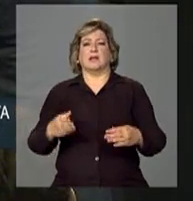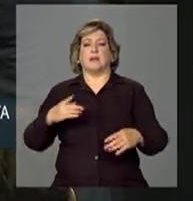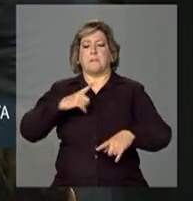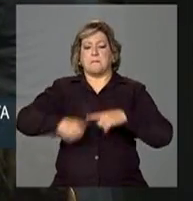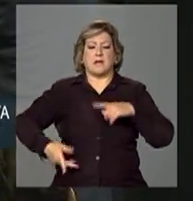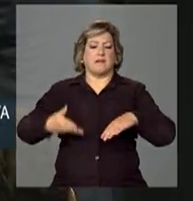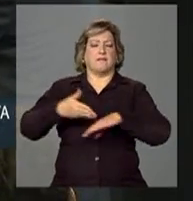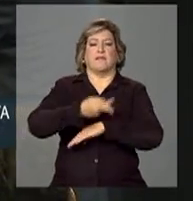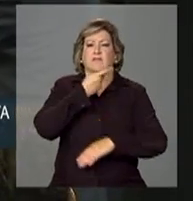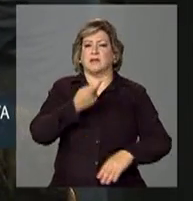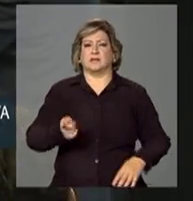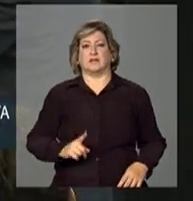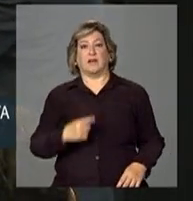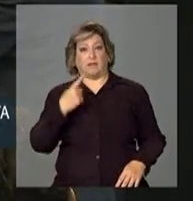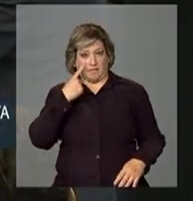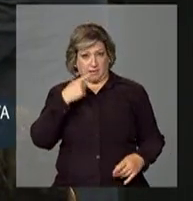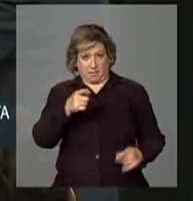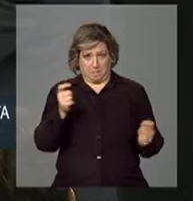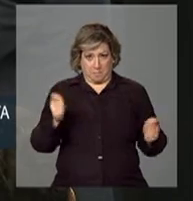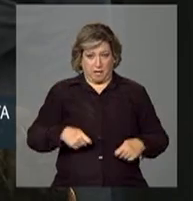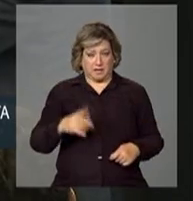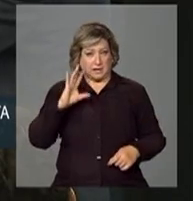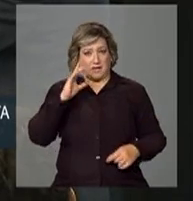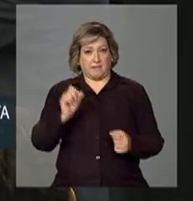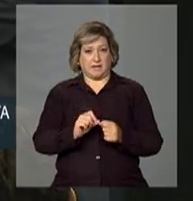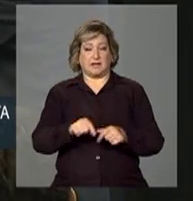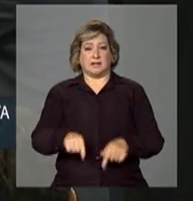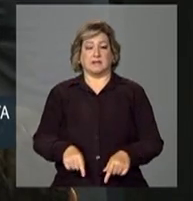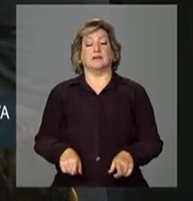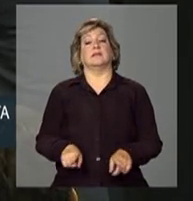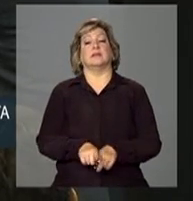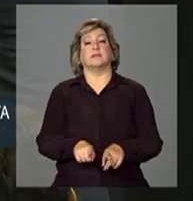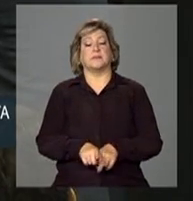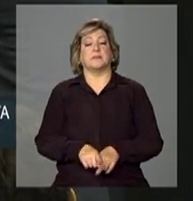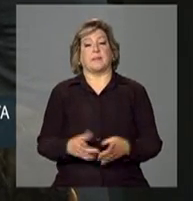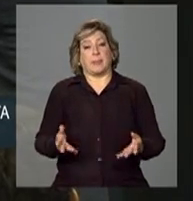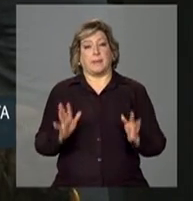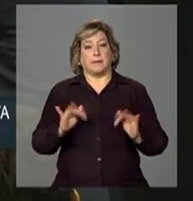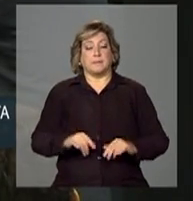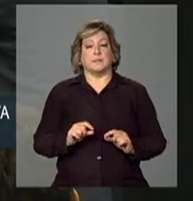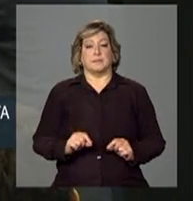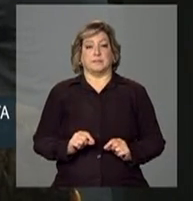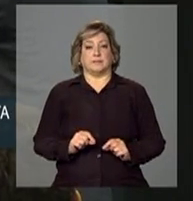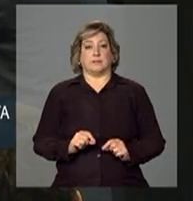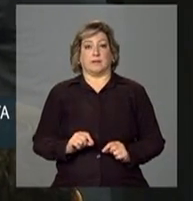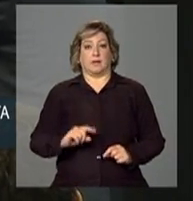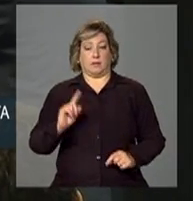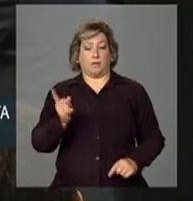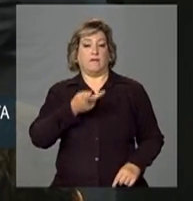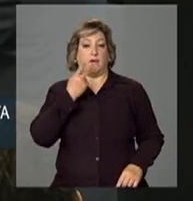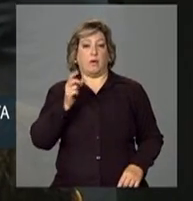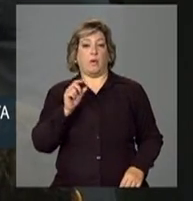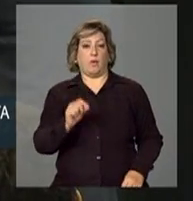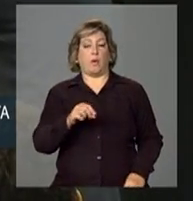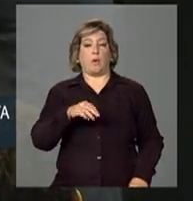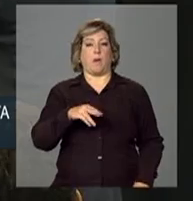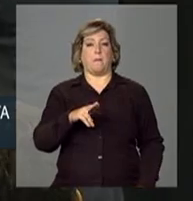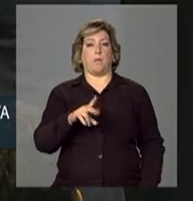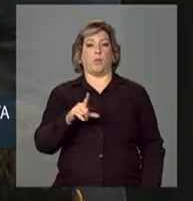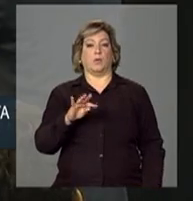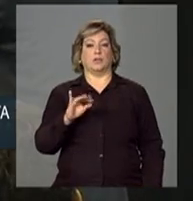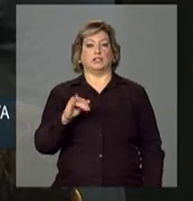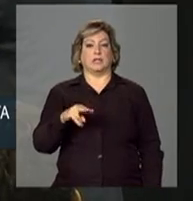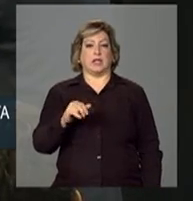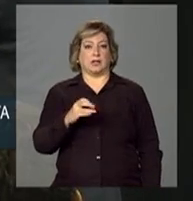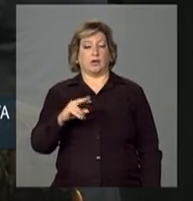Vocês cogitariam essa possibilidade? E, por fim, foi dito que as multinacionais também tinham, além da Petrobras,